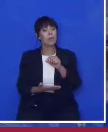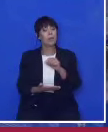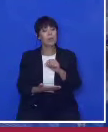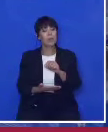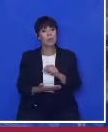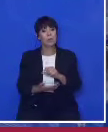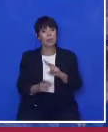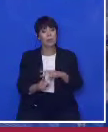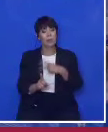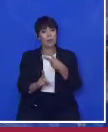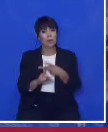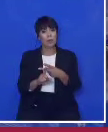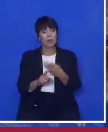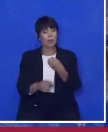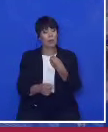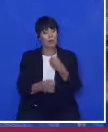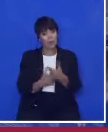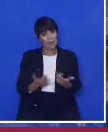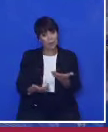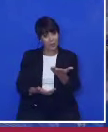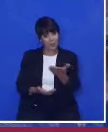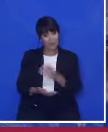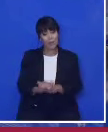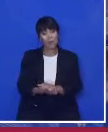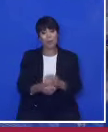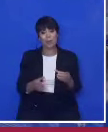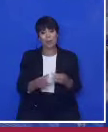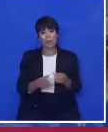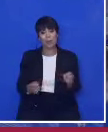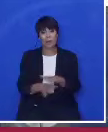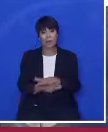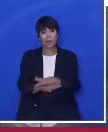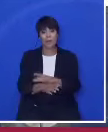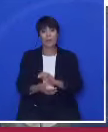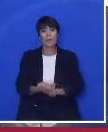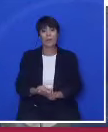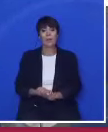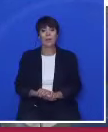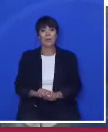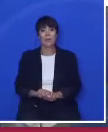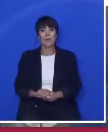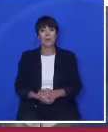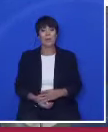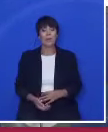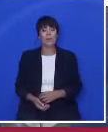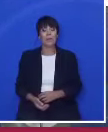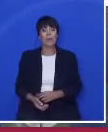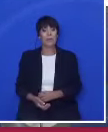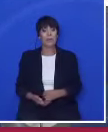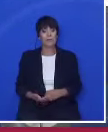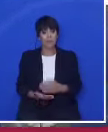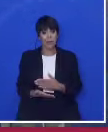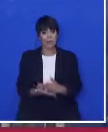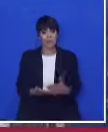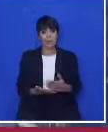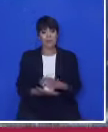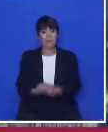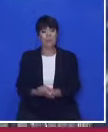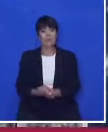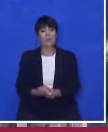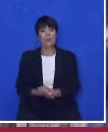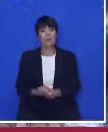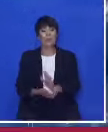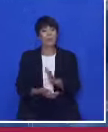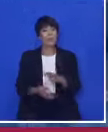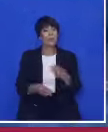ao segundo sorteio da dupla cena. Boa sorte para você que apostou, bolas posicionadas. Tá na tela. Valendo!